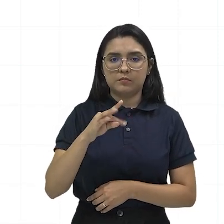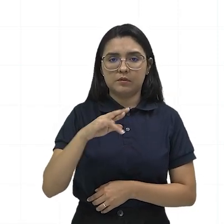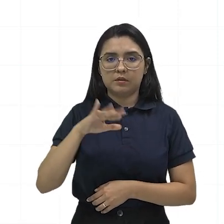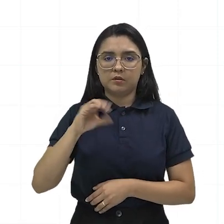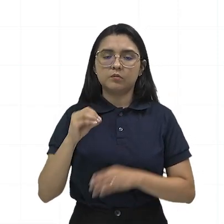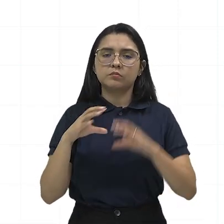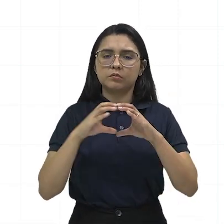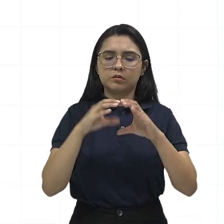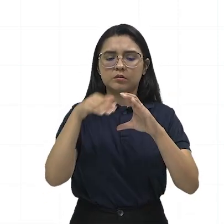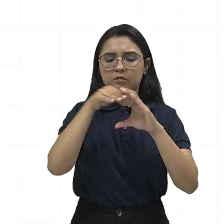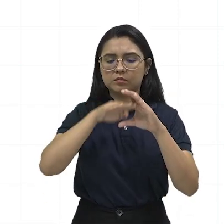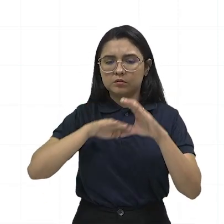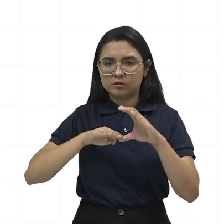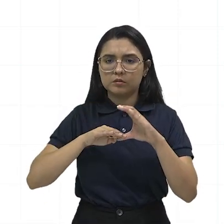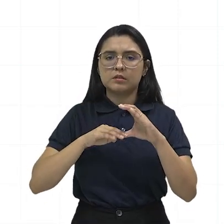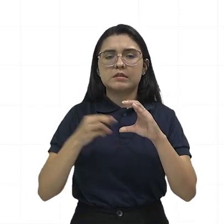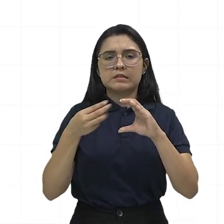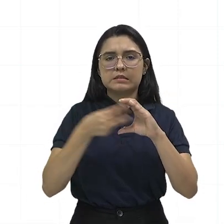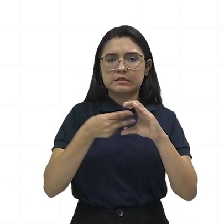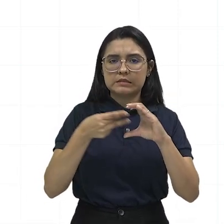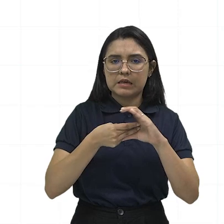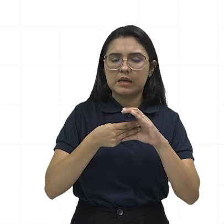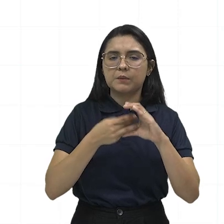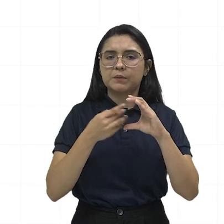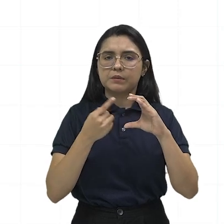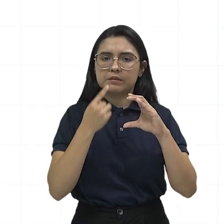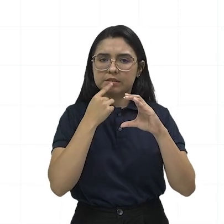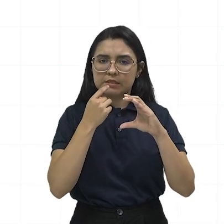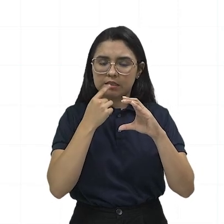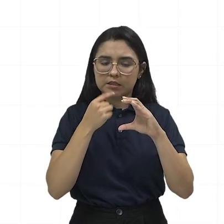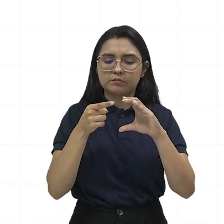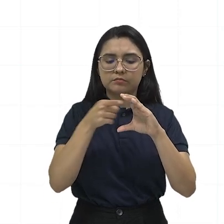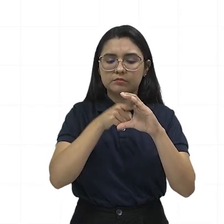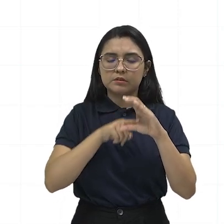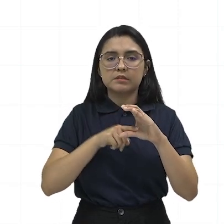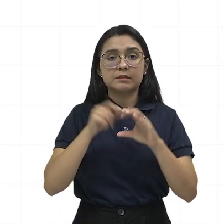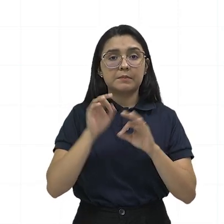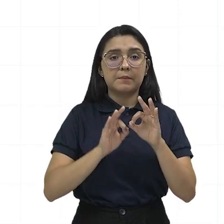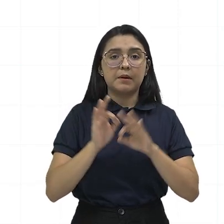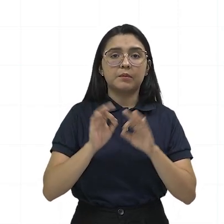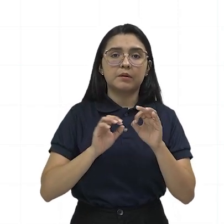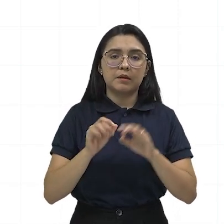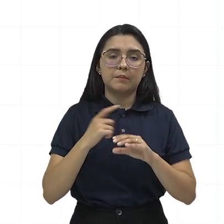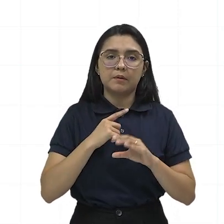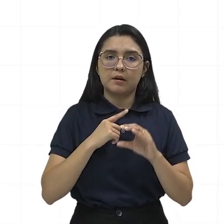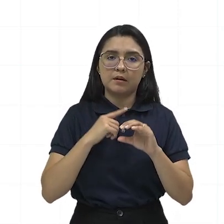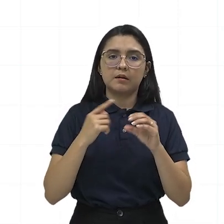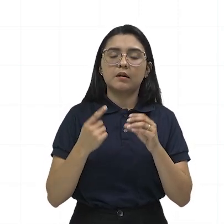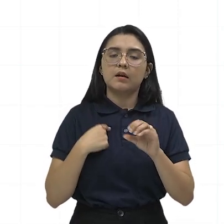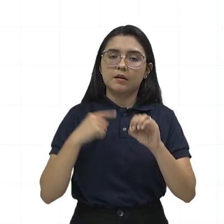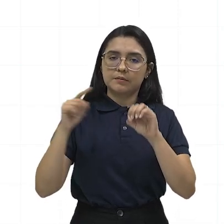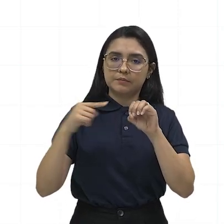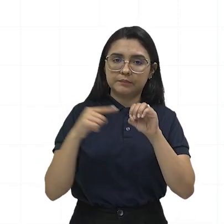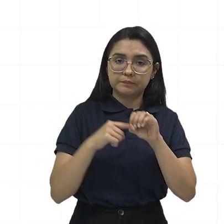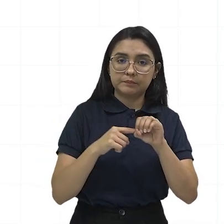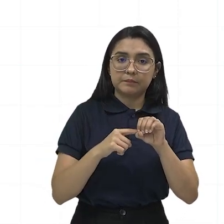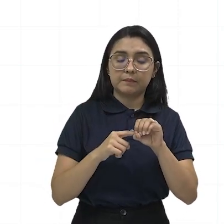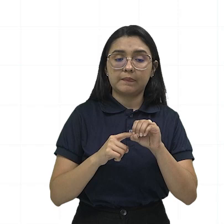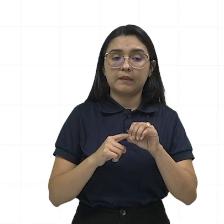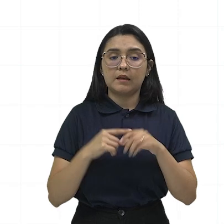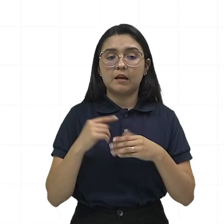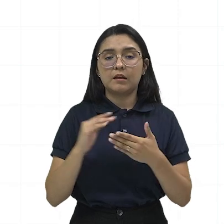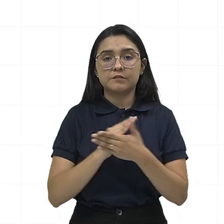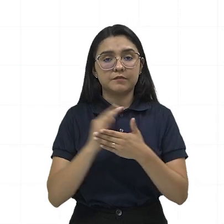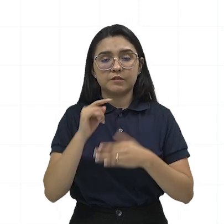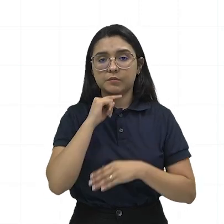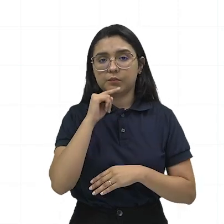mais células e vasos sanguíneos e se prepara para abrigar um embrião. No entanto, nem sempre a